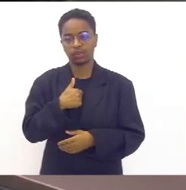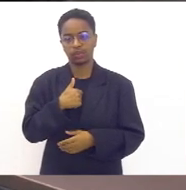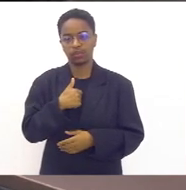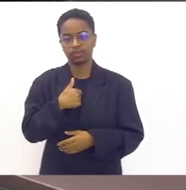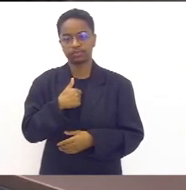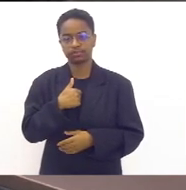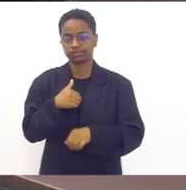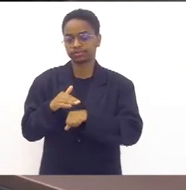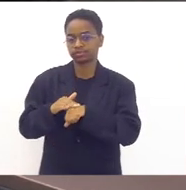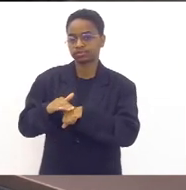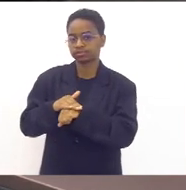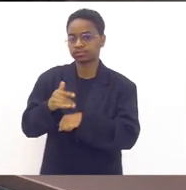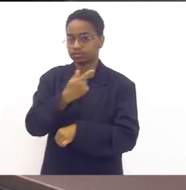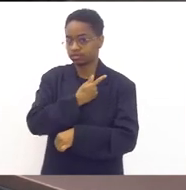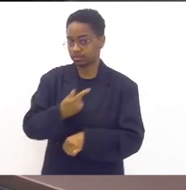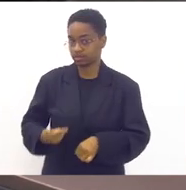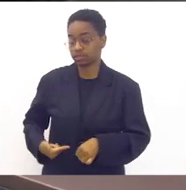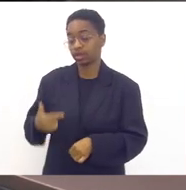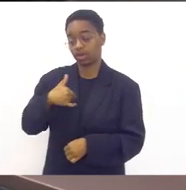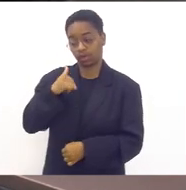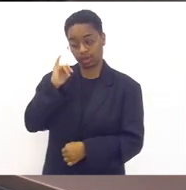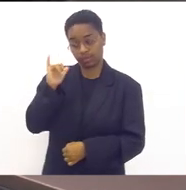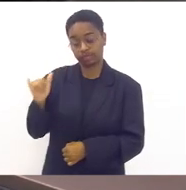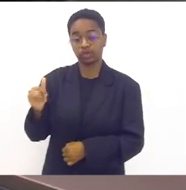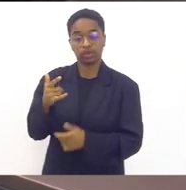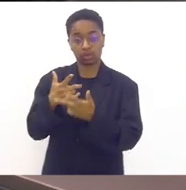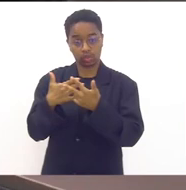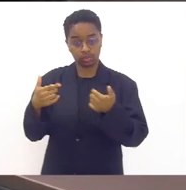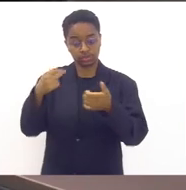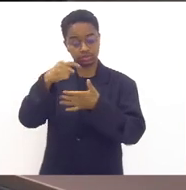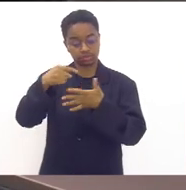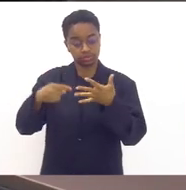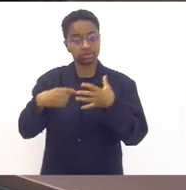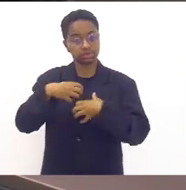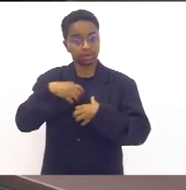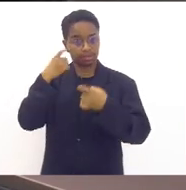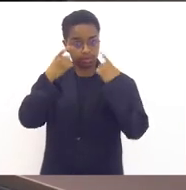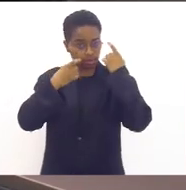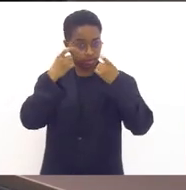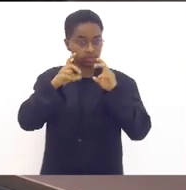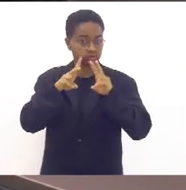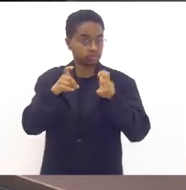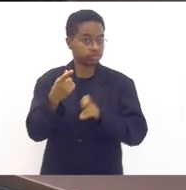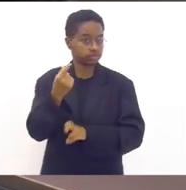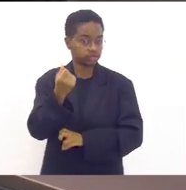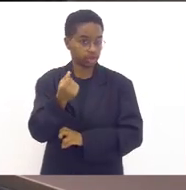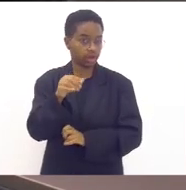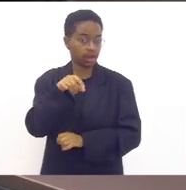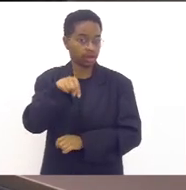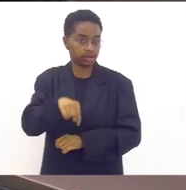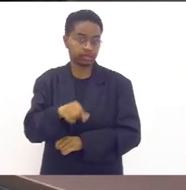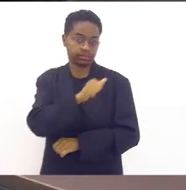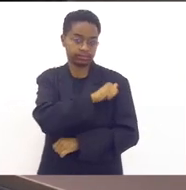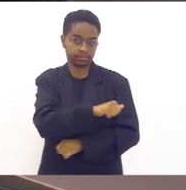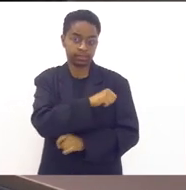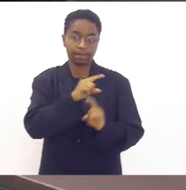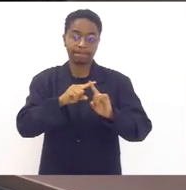com o governador e alertando de pontos que me preocupavam em relação à finança do Estado, a primeira coisa que eu falei isso, e o que me